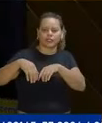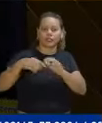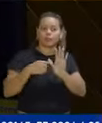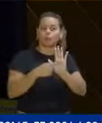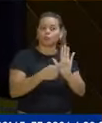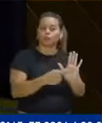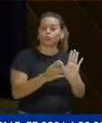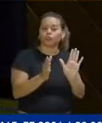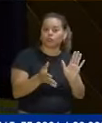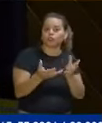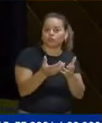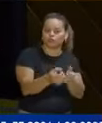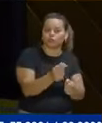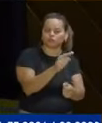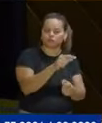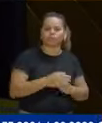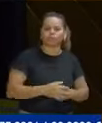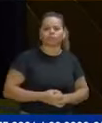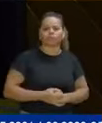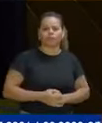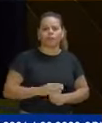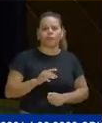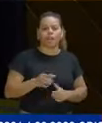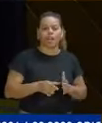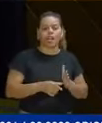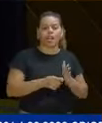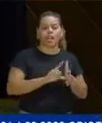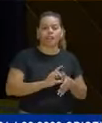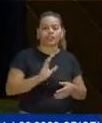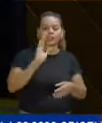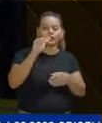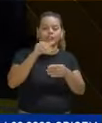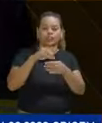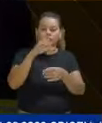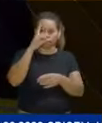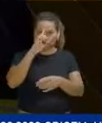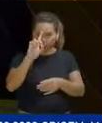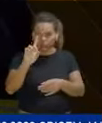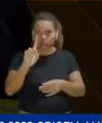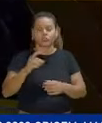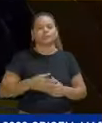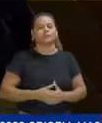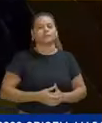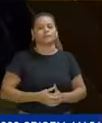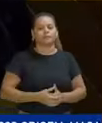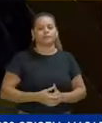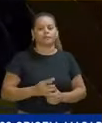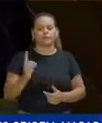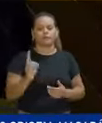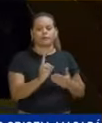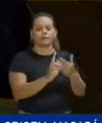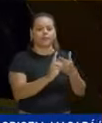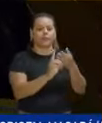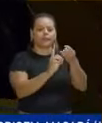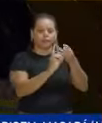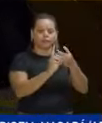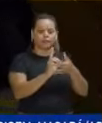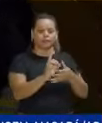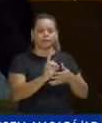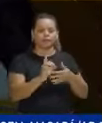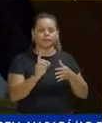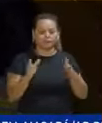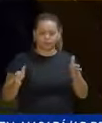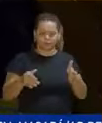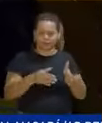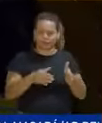setembro, poucos dias antes da eleição, da realização do pleito para o cargo pretendido e em pleno período de